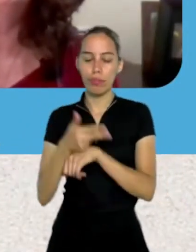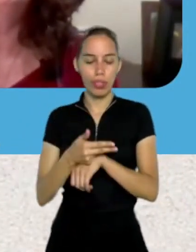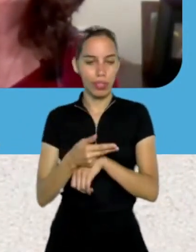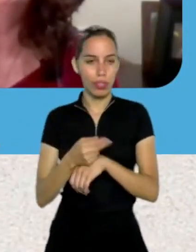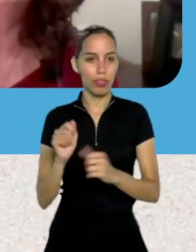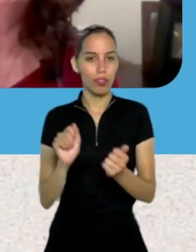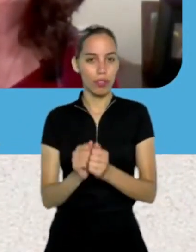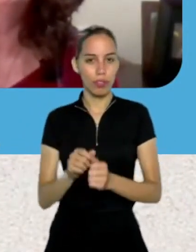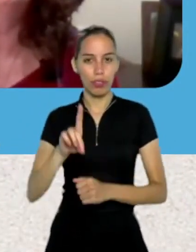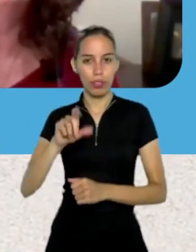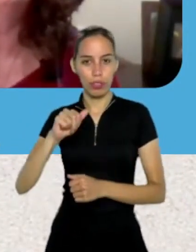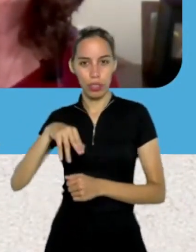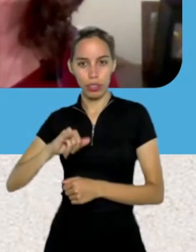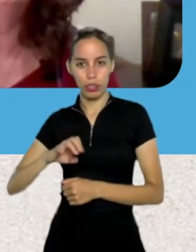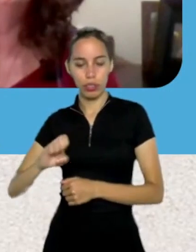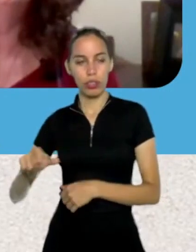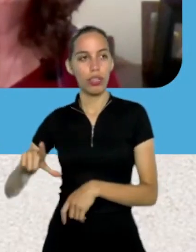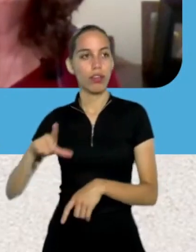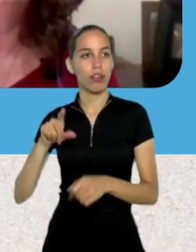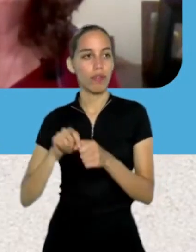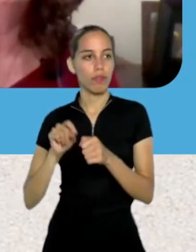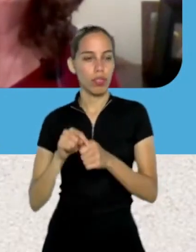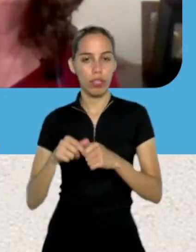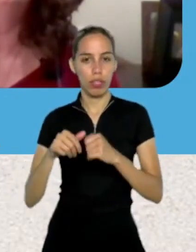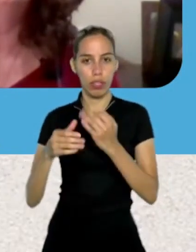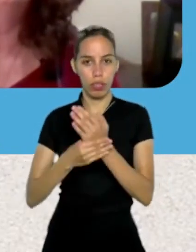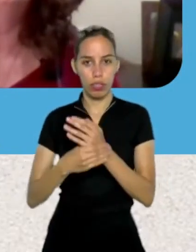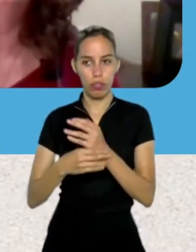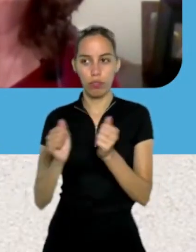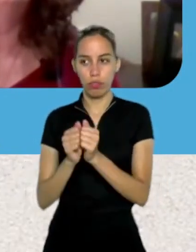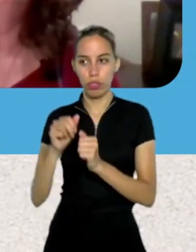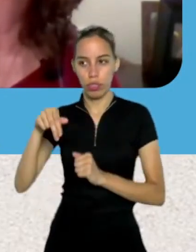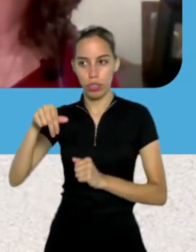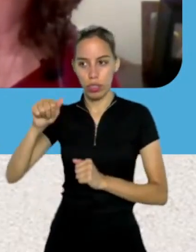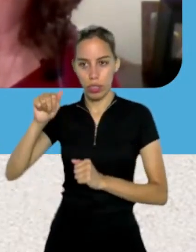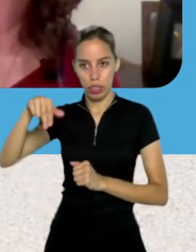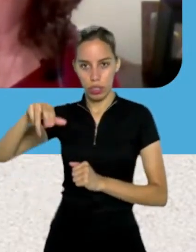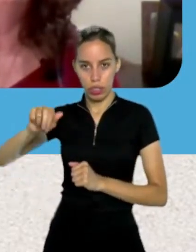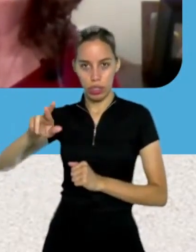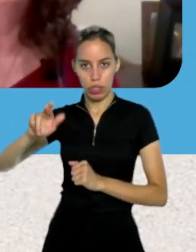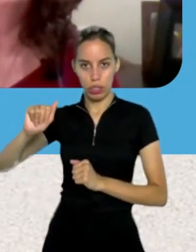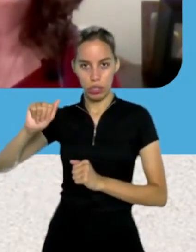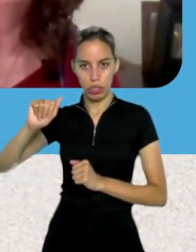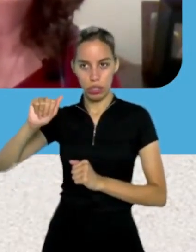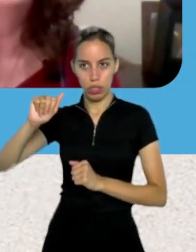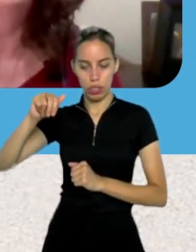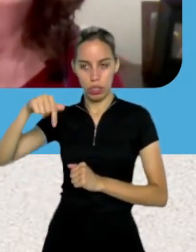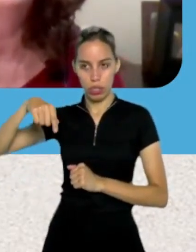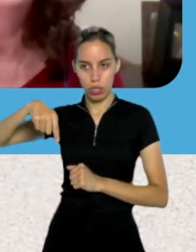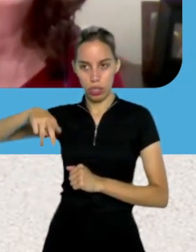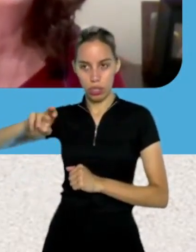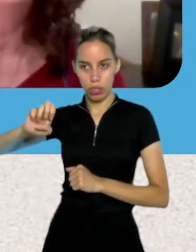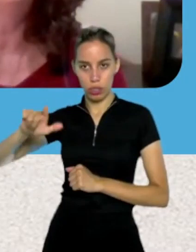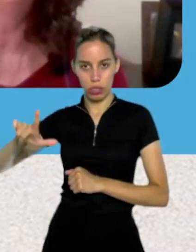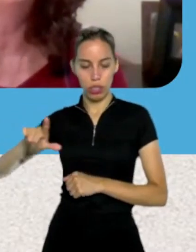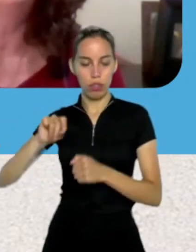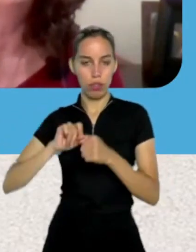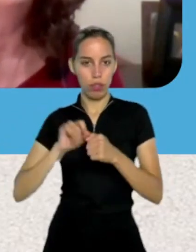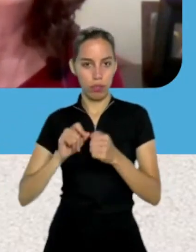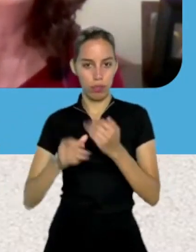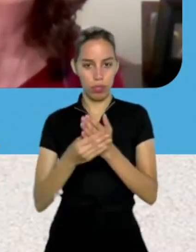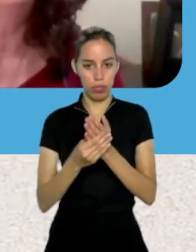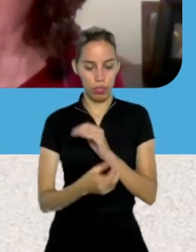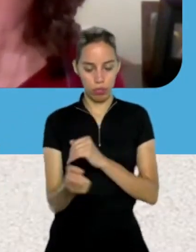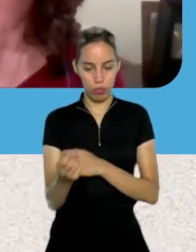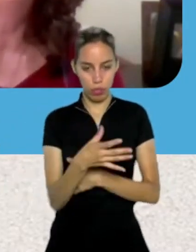livro recente, agora que ele lançou junto com a Ana Raquel, ilustradora, que é a mãe dele. Falou, pergunta, Daniel, como que veio essa história para